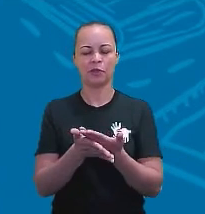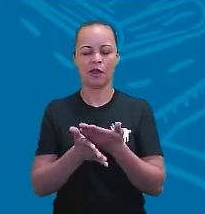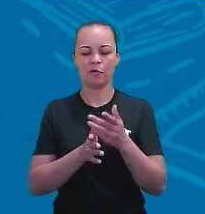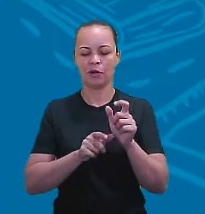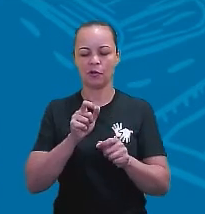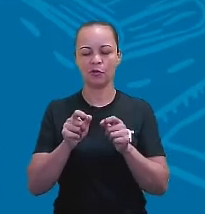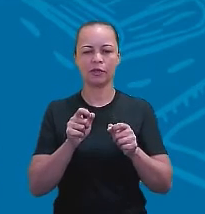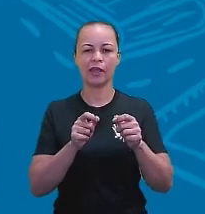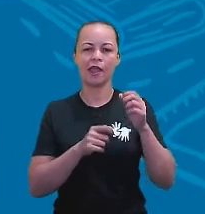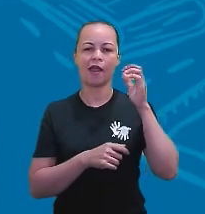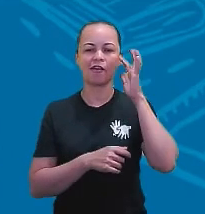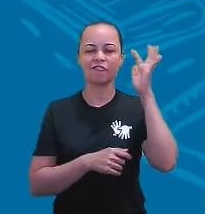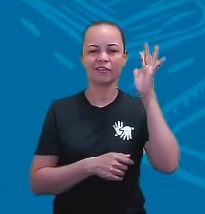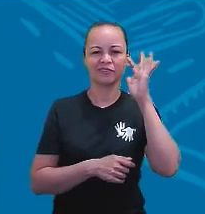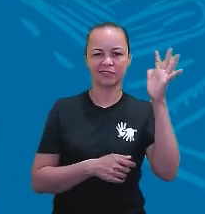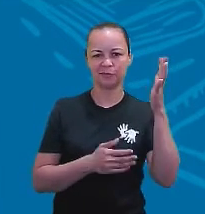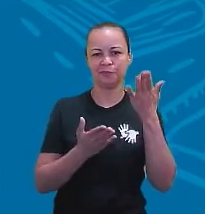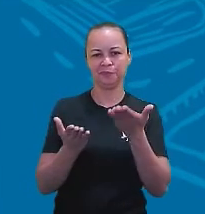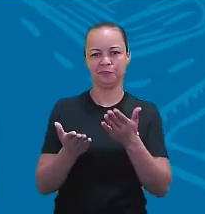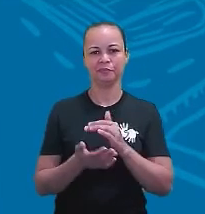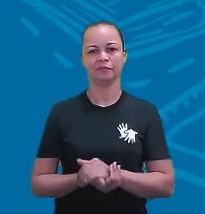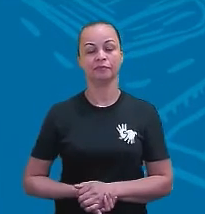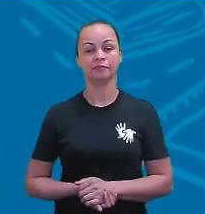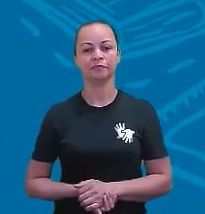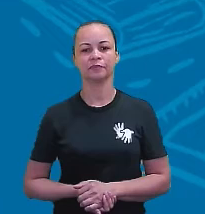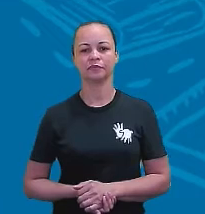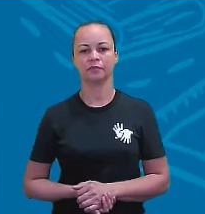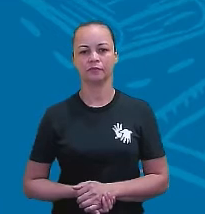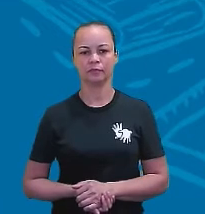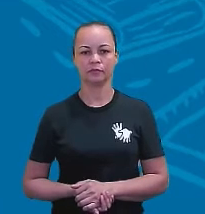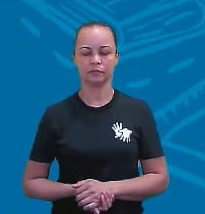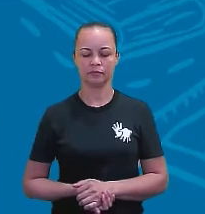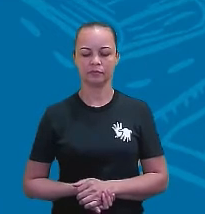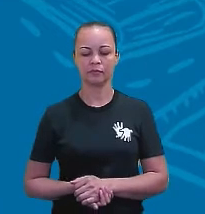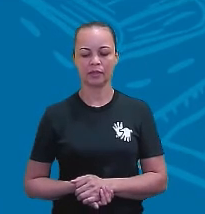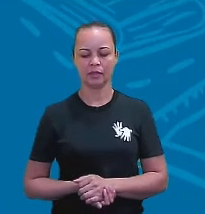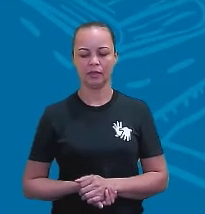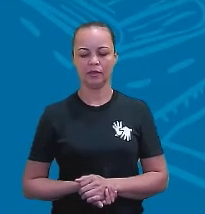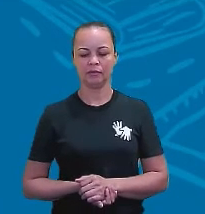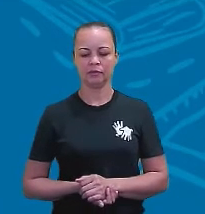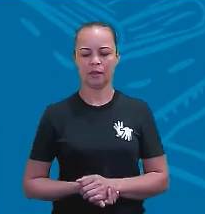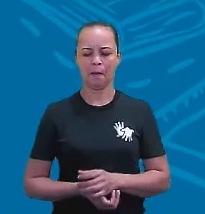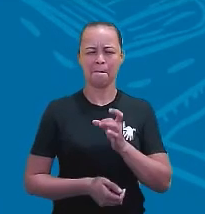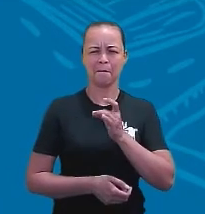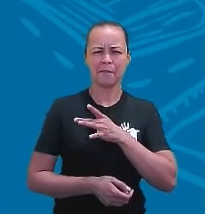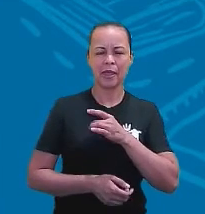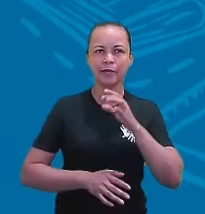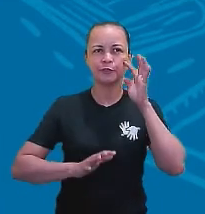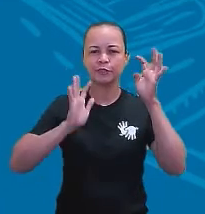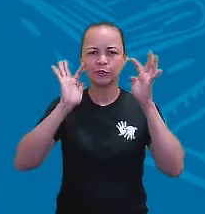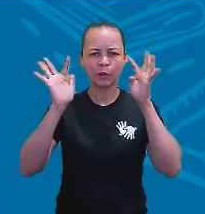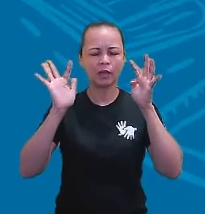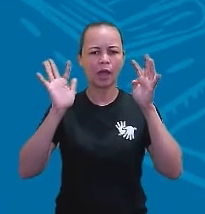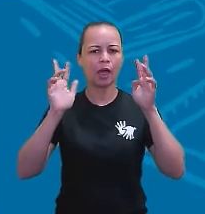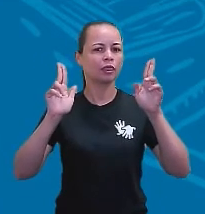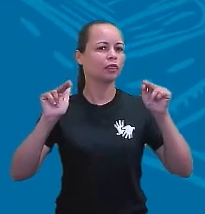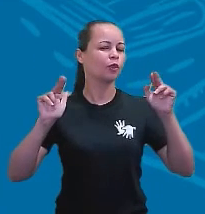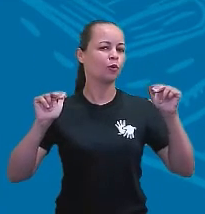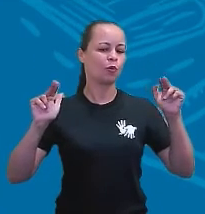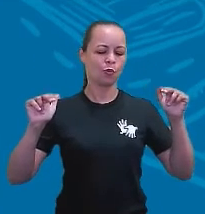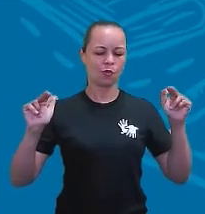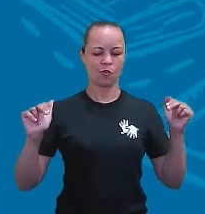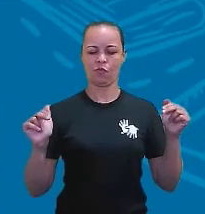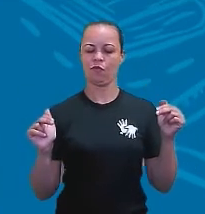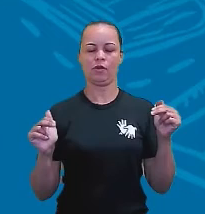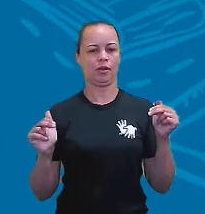nossa reflection, a nossa reflexão, que diz o seguinte: Don't be afraid to dream. Não tenha